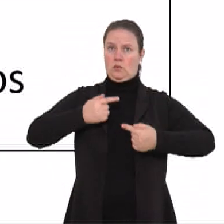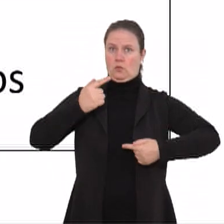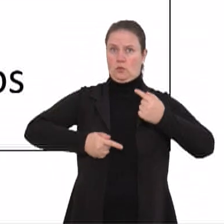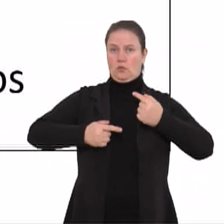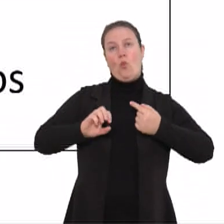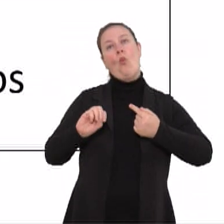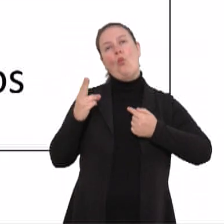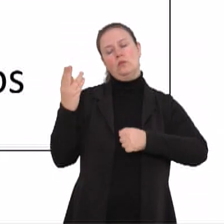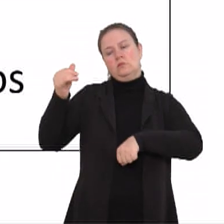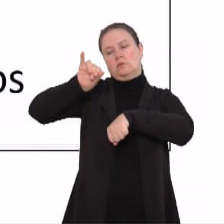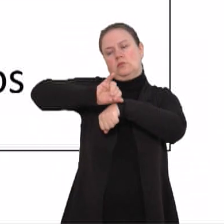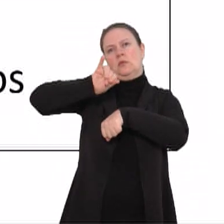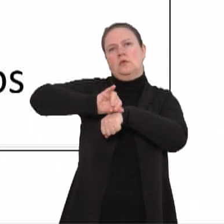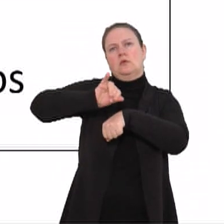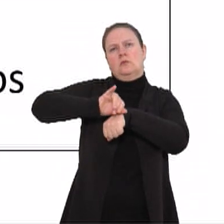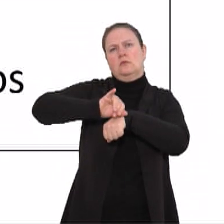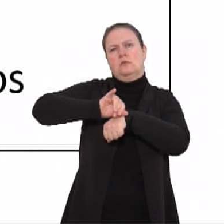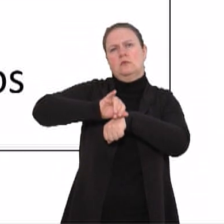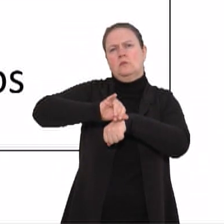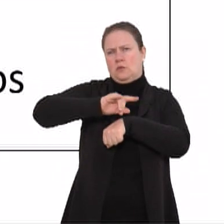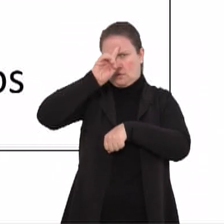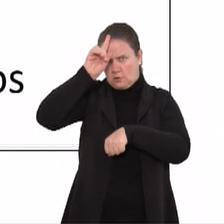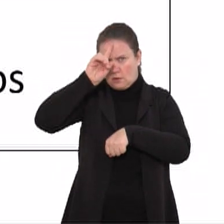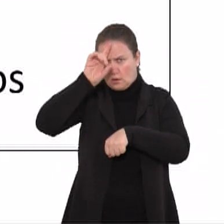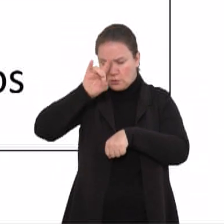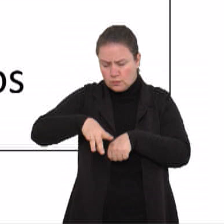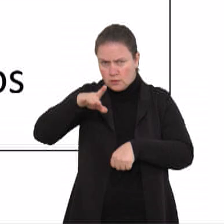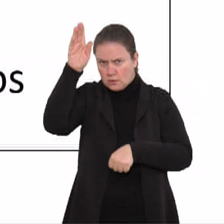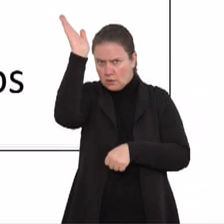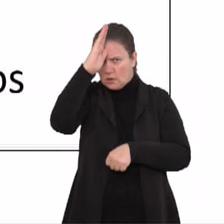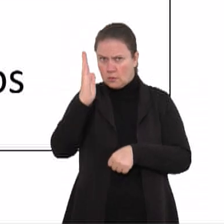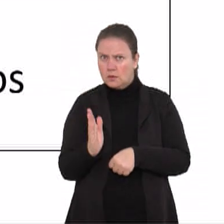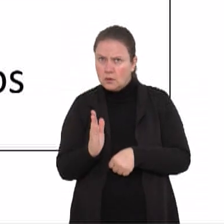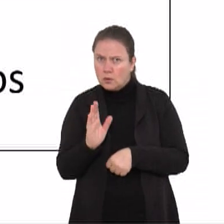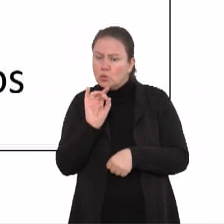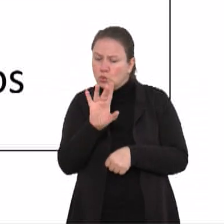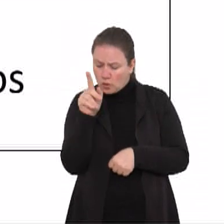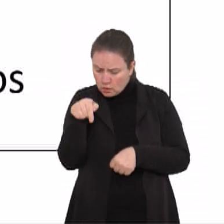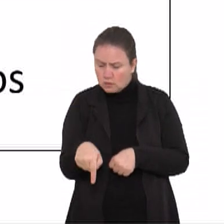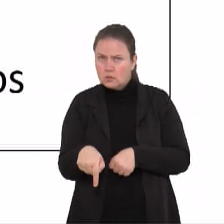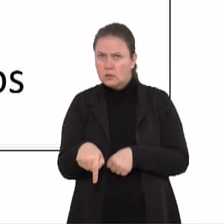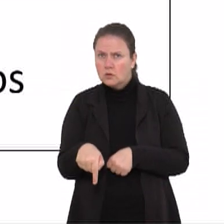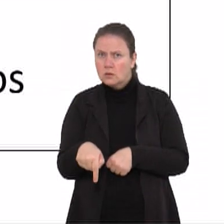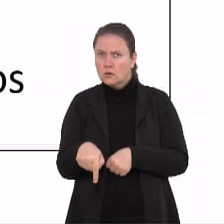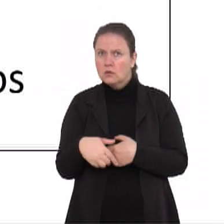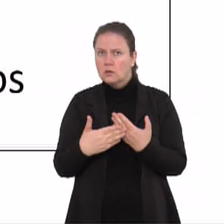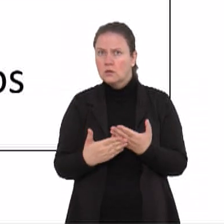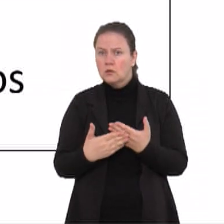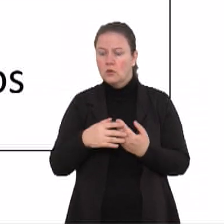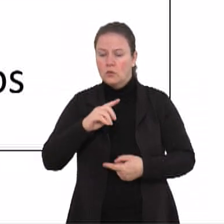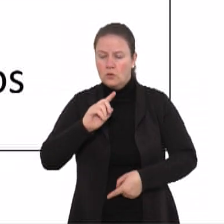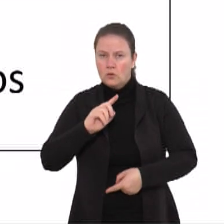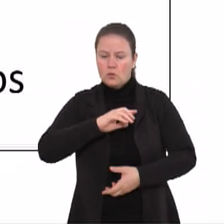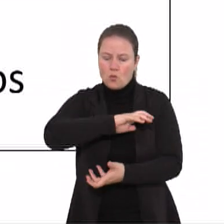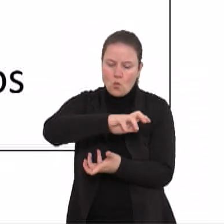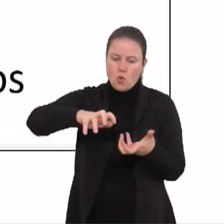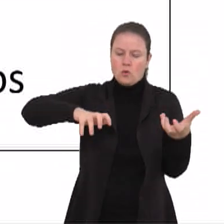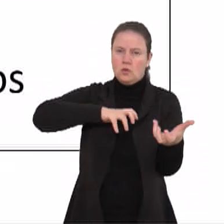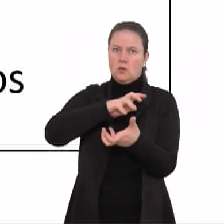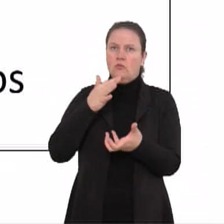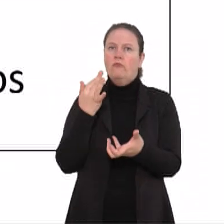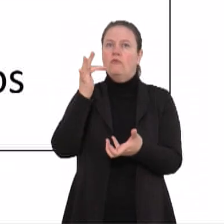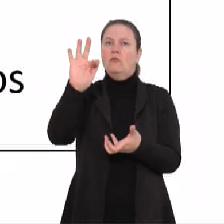centrão? Isso é invenção do Brasil? Só existe aqui? Esses termos tiveram origem na Revolução Francesa no final do